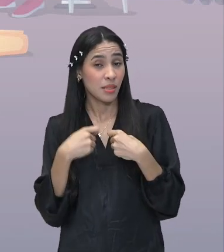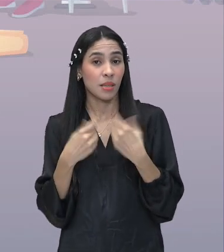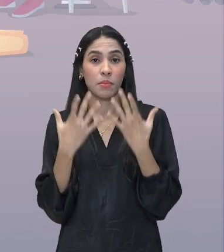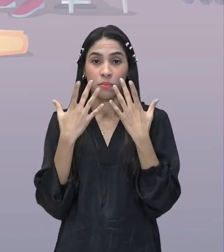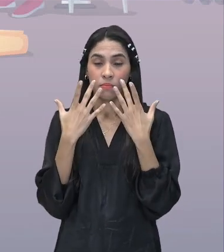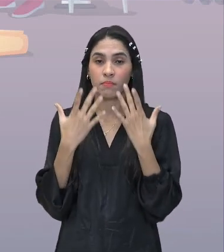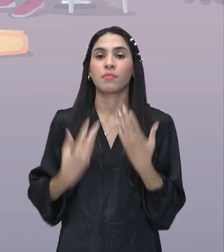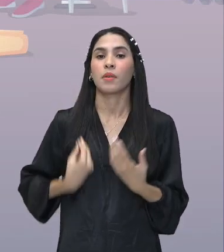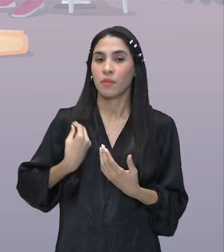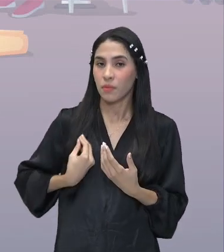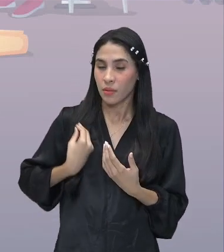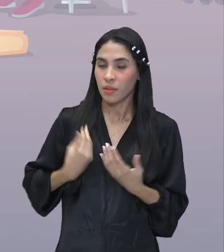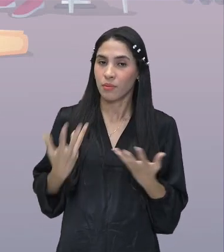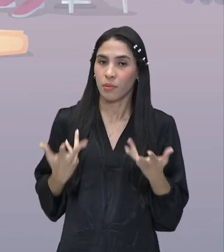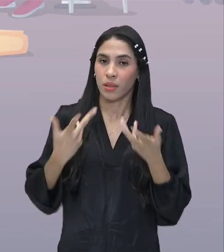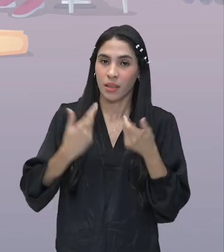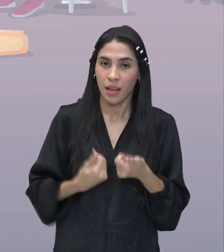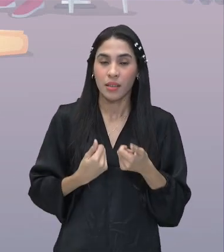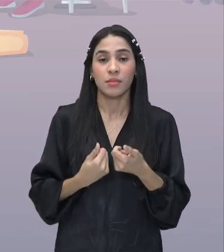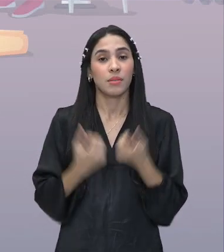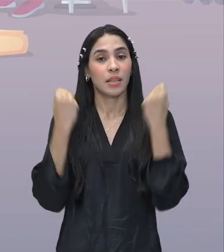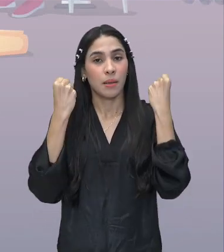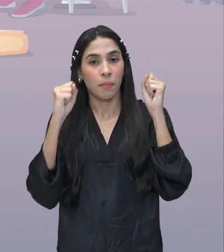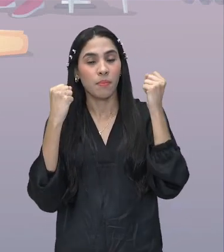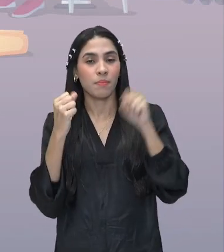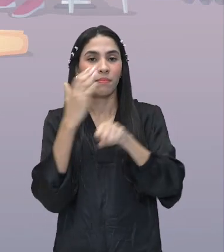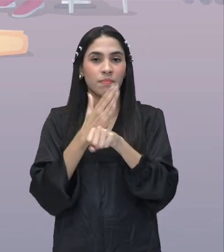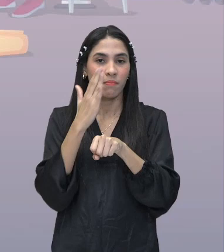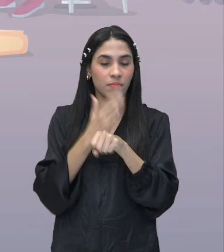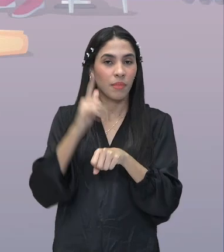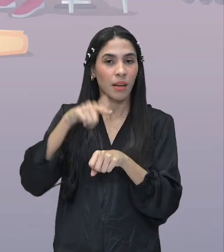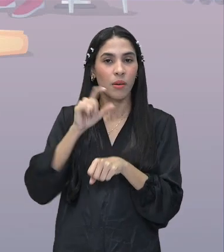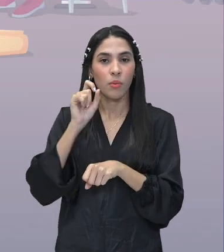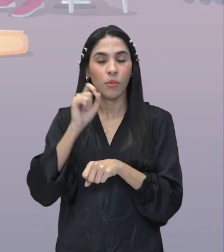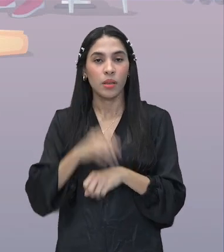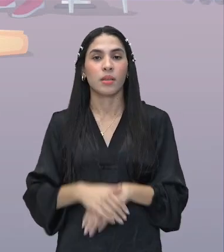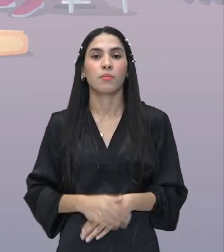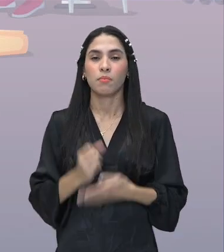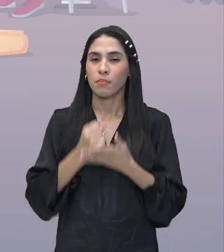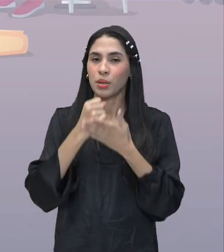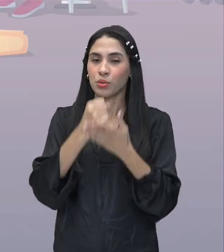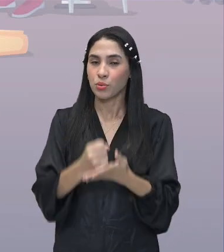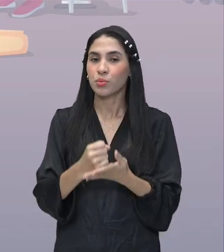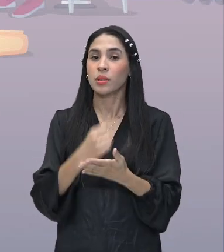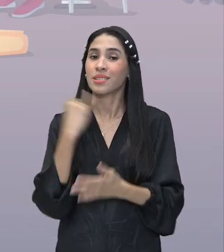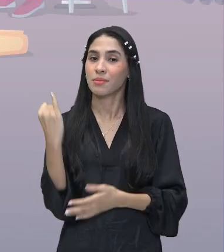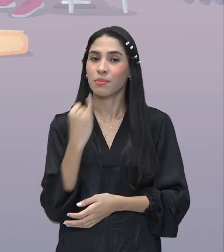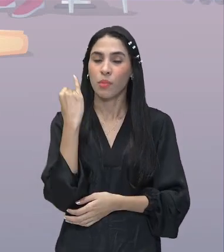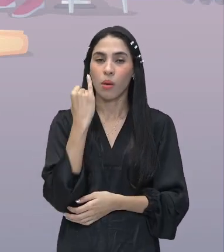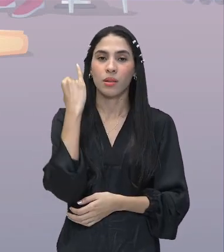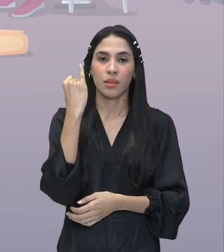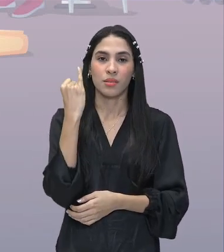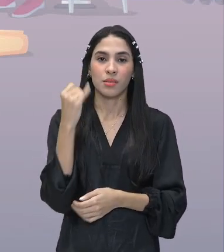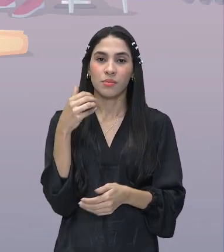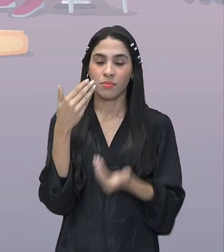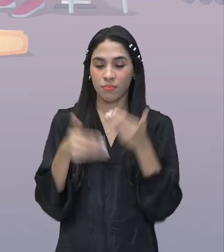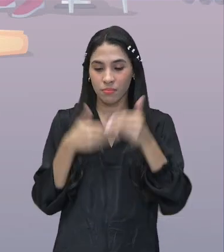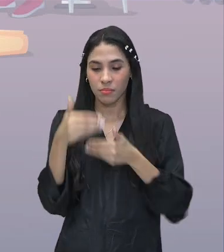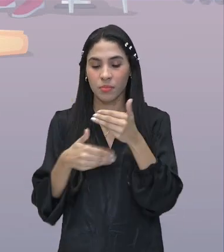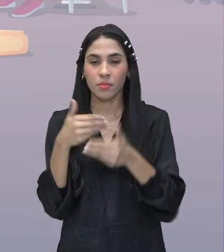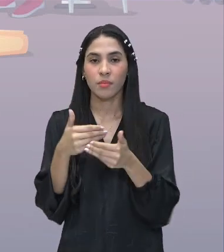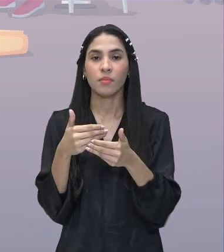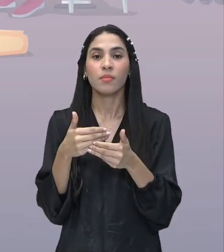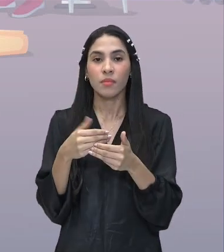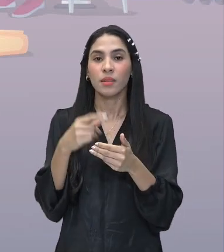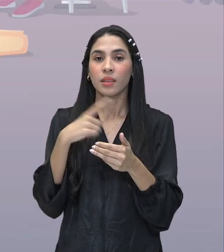viver uma vida com qualidade, e a atividade física ela é um contribuinte muito significativo para que esse quadro,